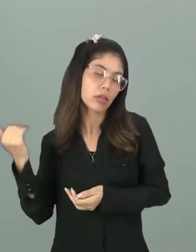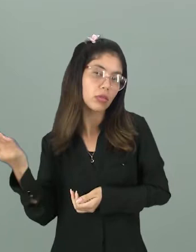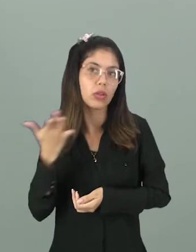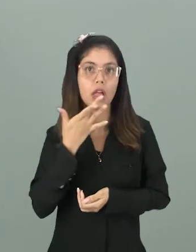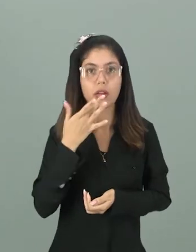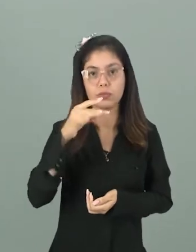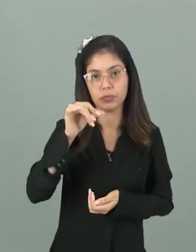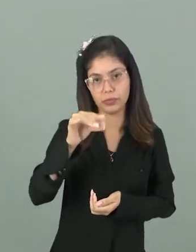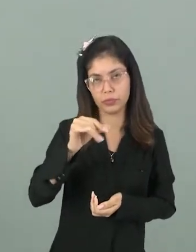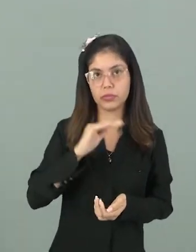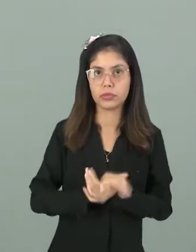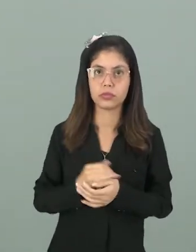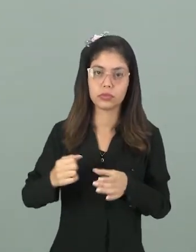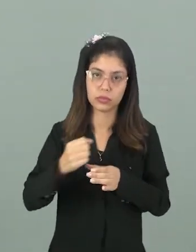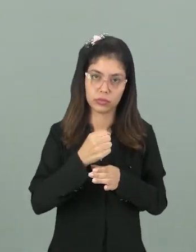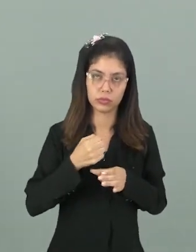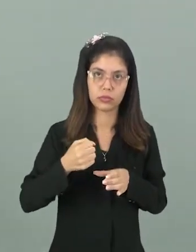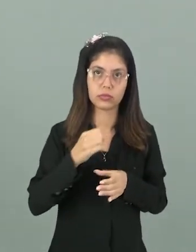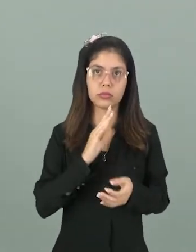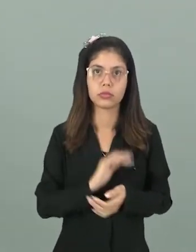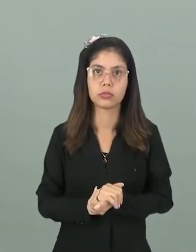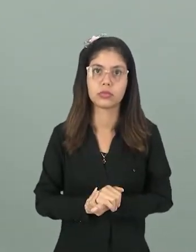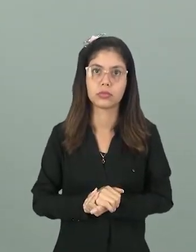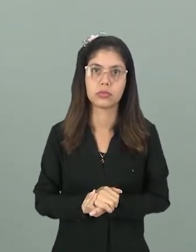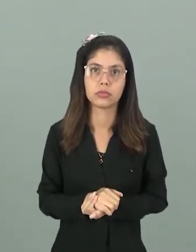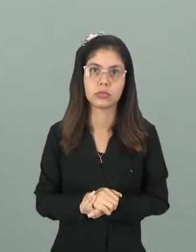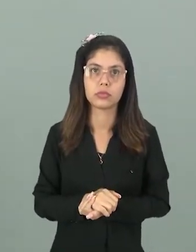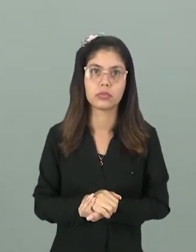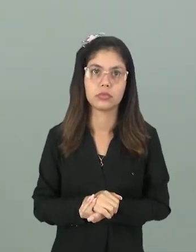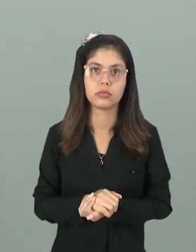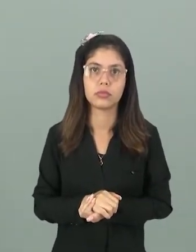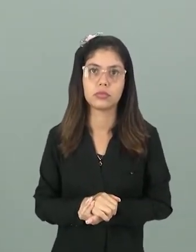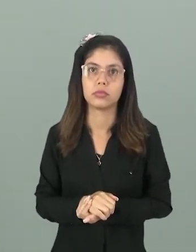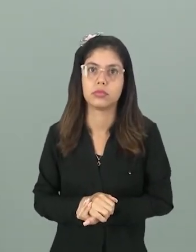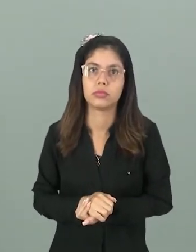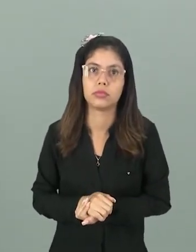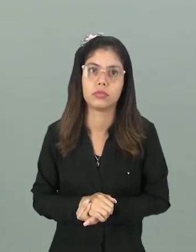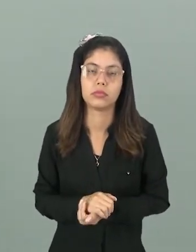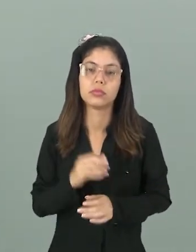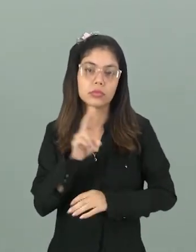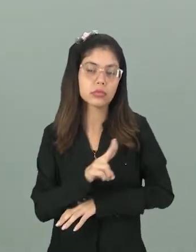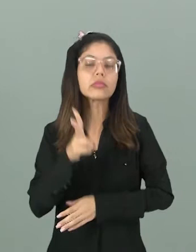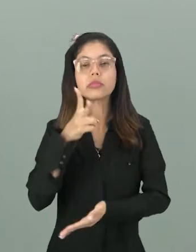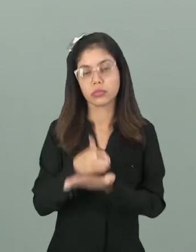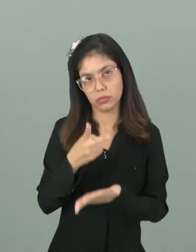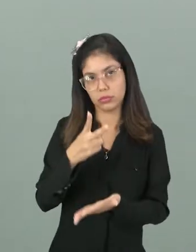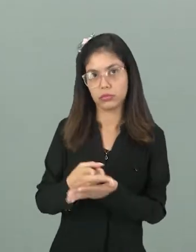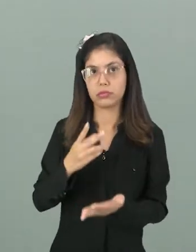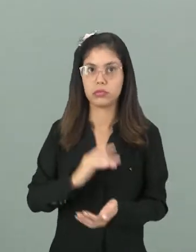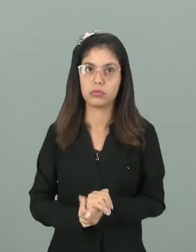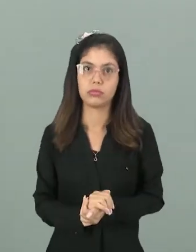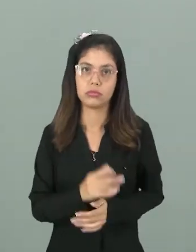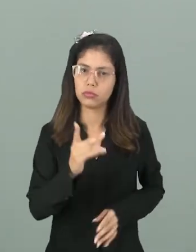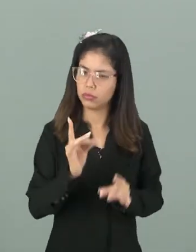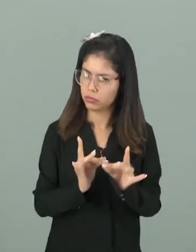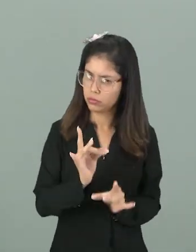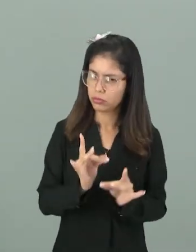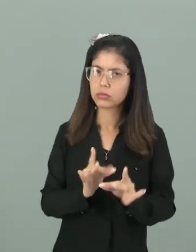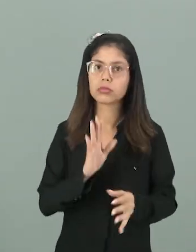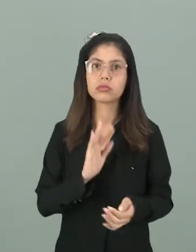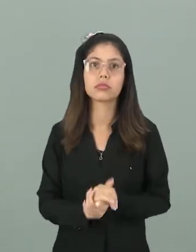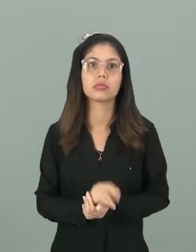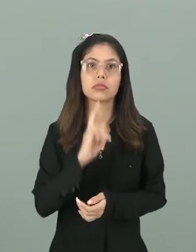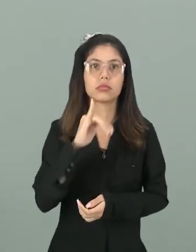dia a dia. O cloreto de sódio, gente, ele é o famoso sal de cozinha. Utilizamos ele diariamente e ele é um